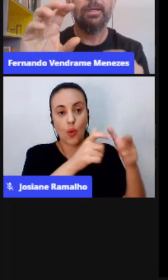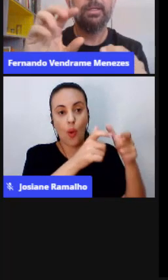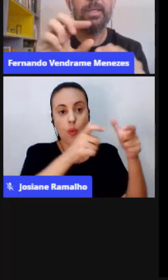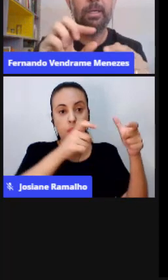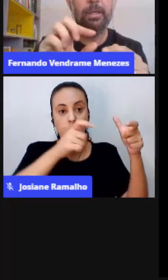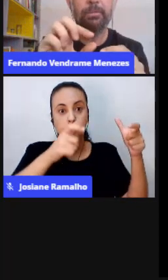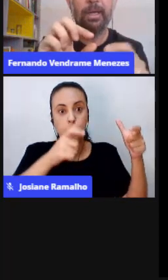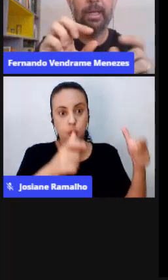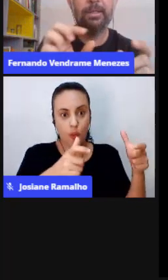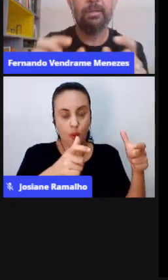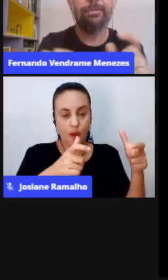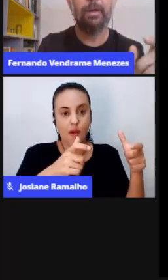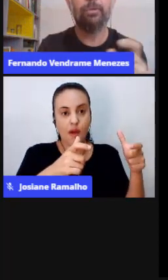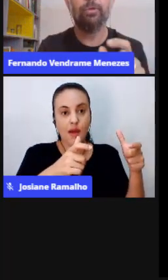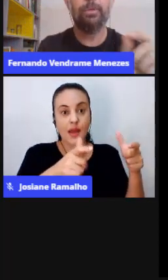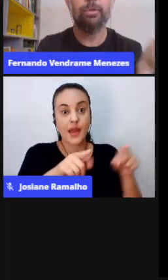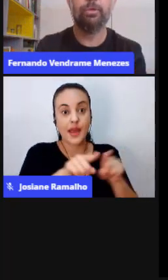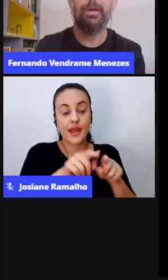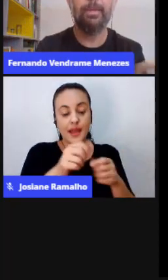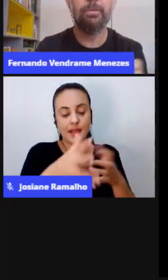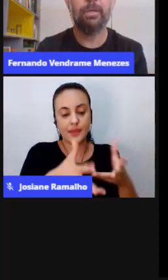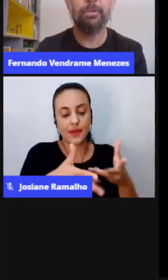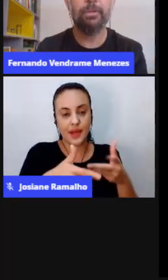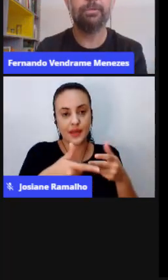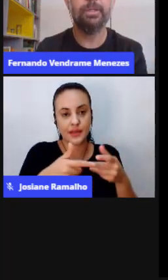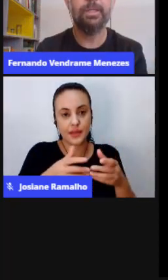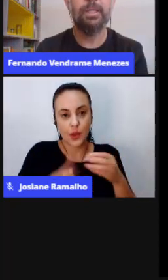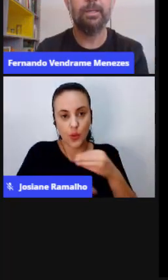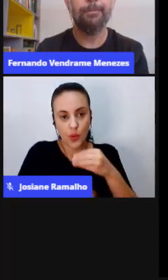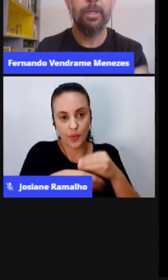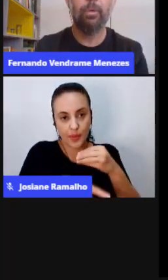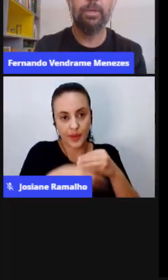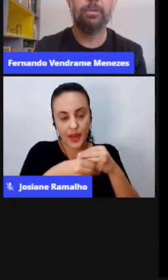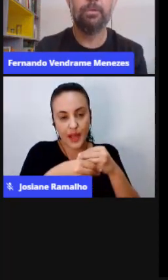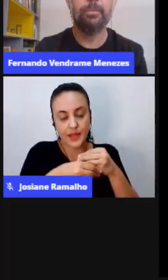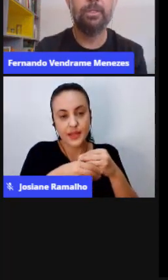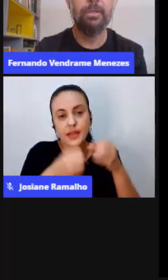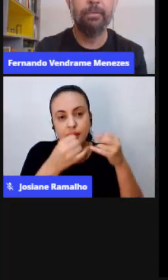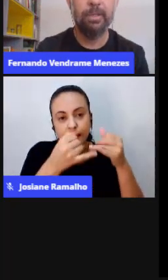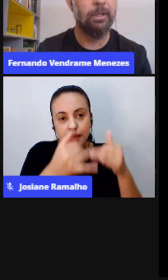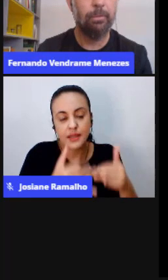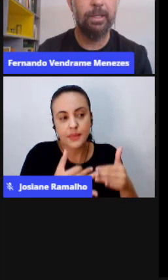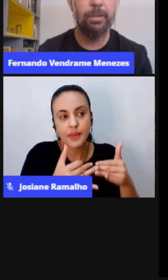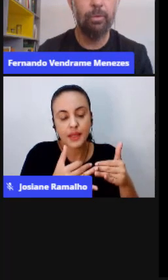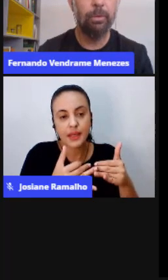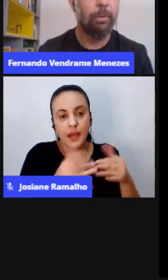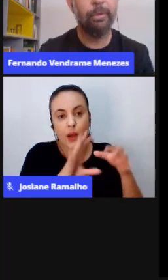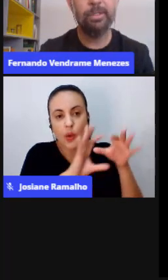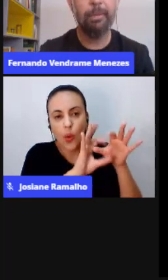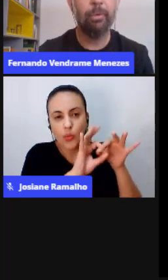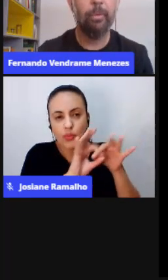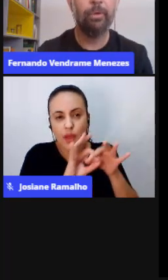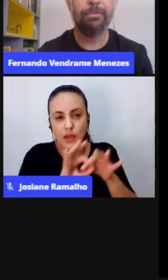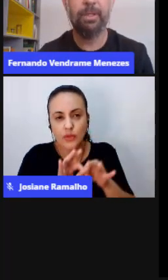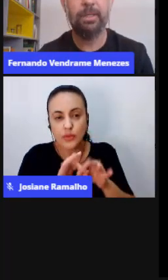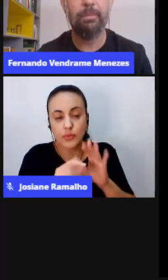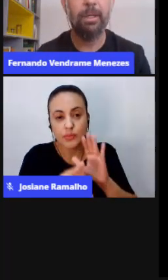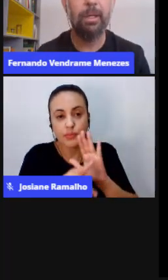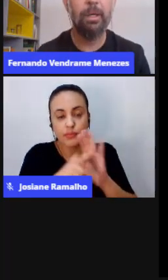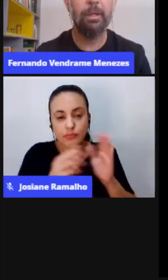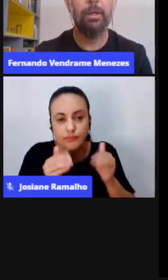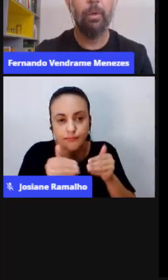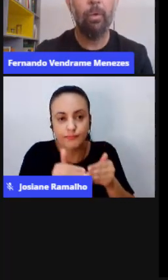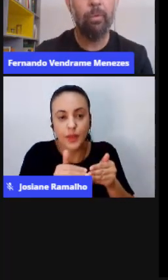complementares, que seriam aquelas que falam sobre os desdobramentos da Revolução Francesa em contextos específicos. Aqui no Brasil, por exemplo, com a